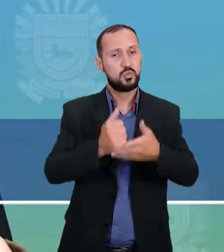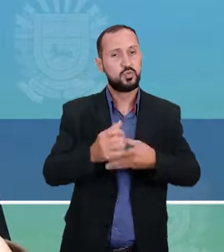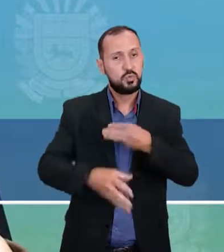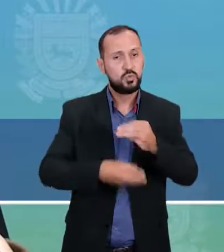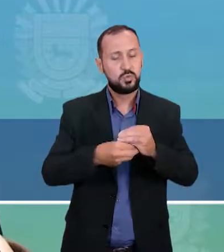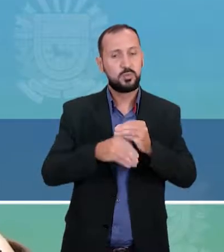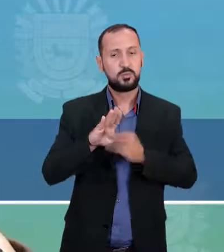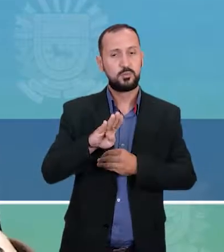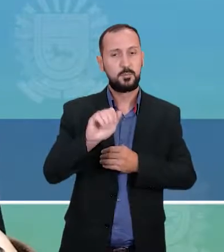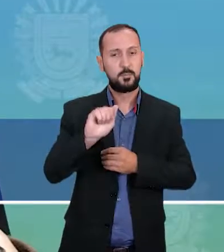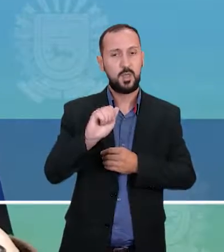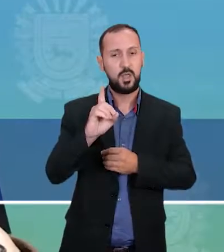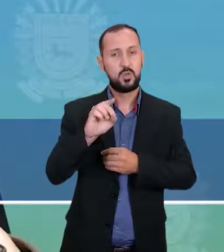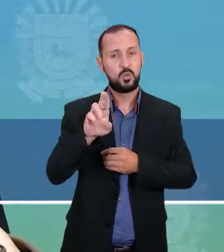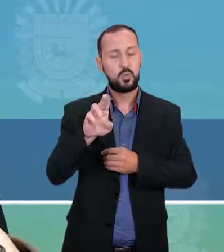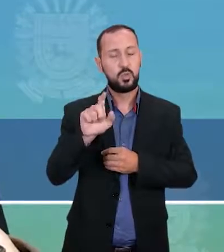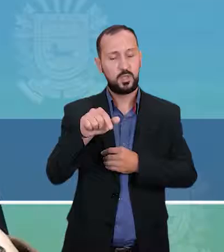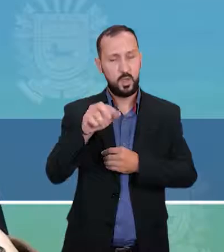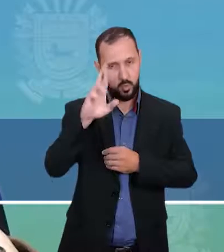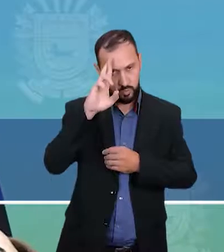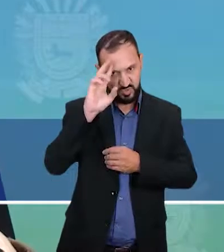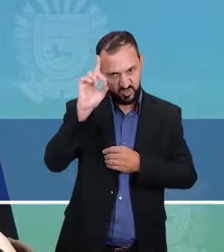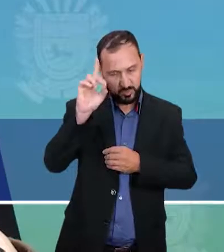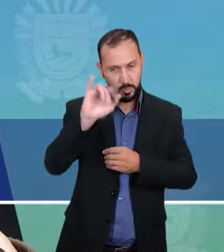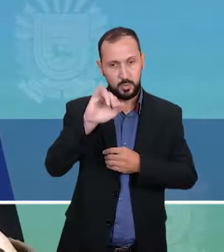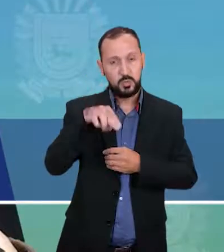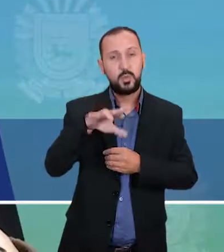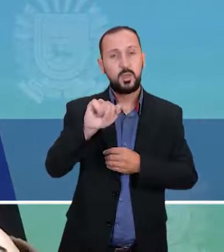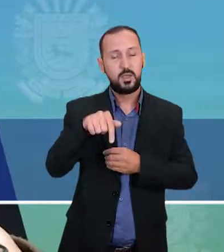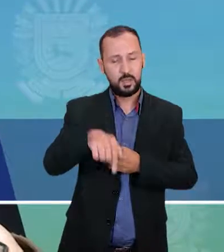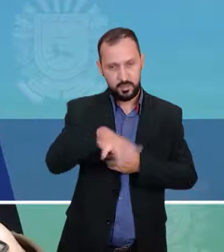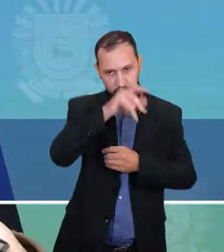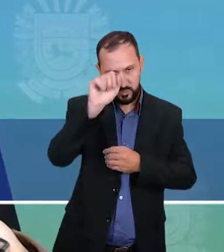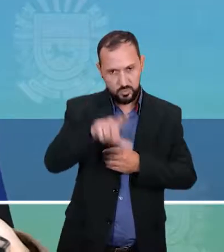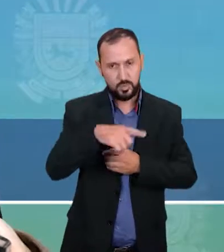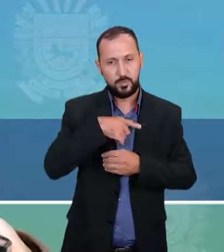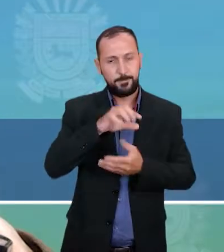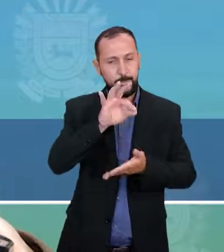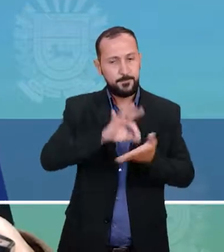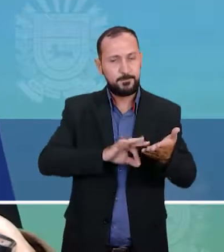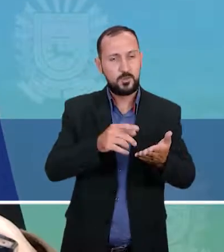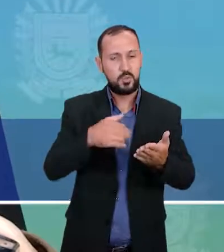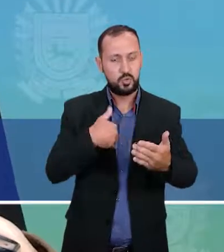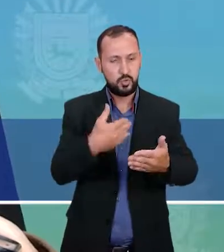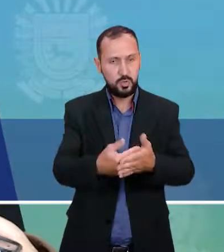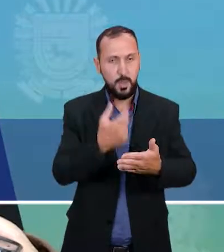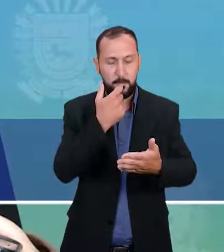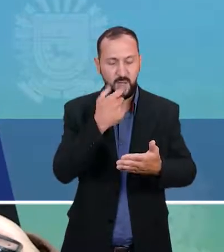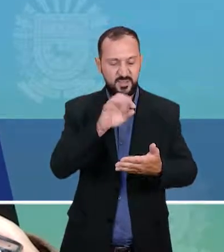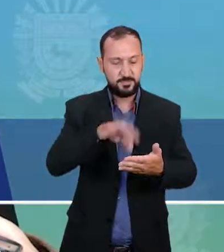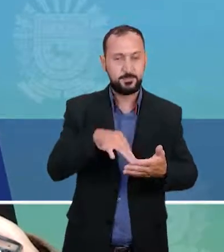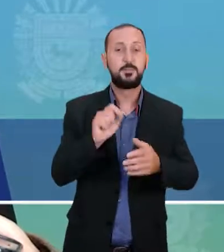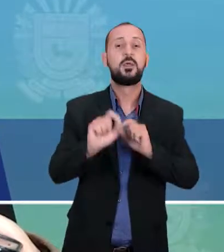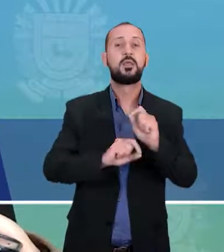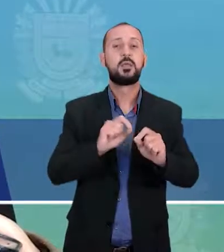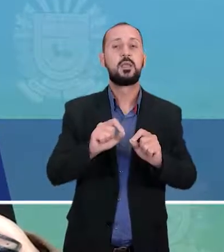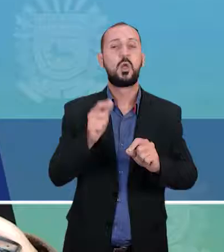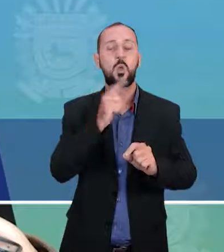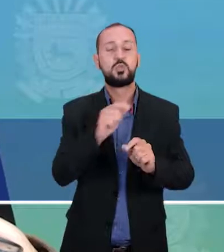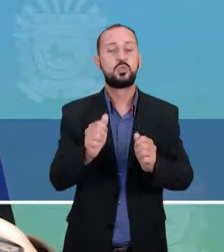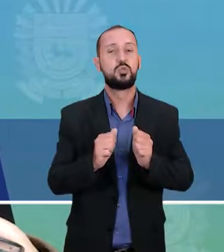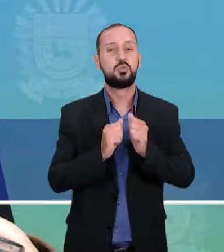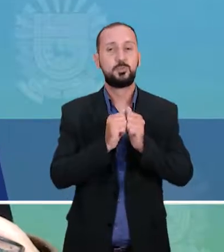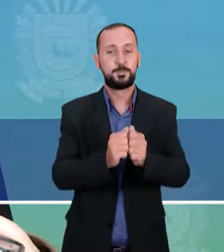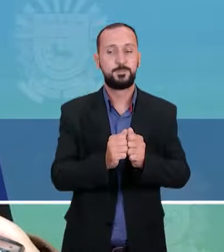colaborando com o Badu, que é o diretor do INCRA do Estado, inclusive num convênio que vamos assinar nos próximos dias, para que ele